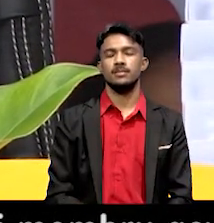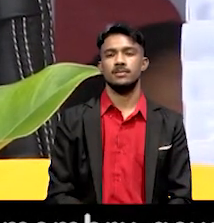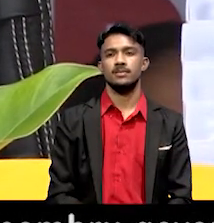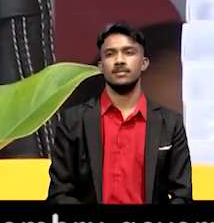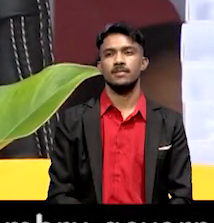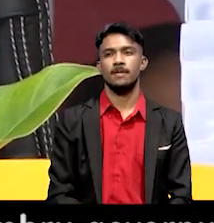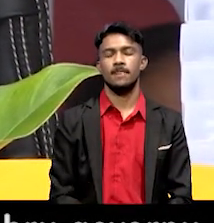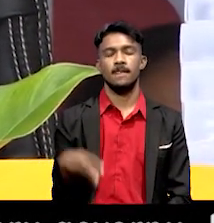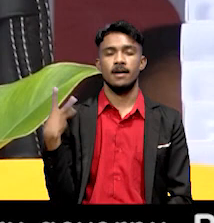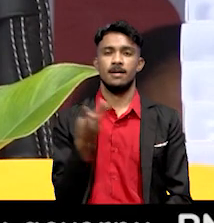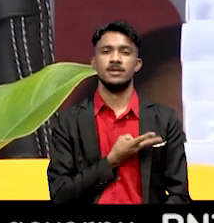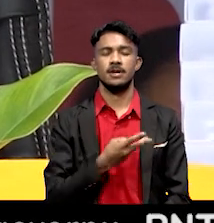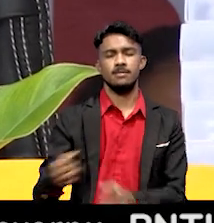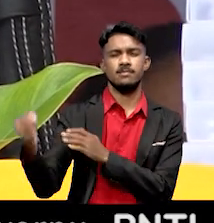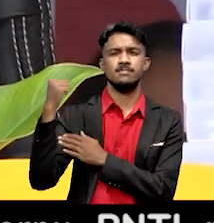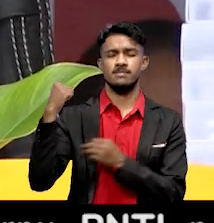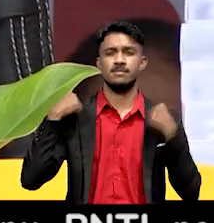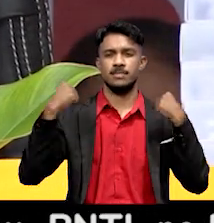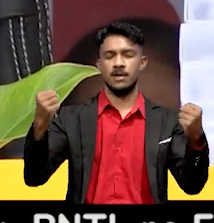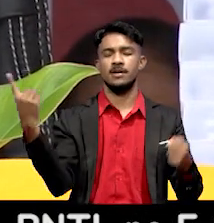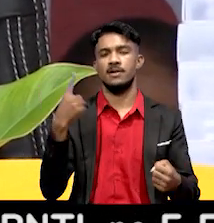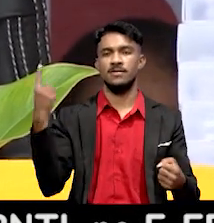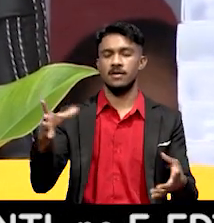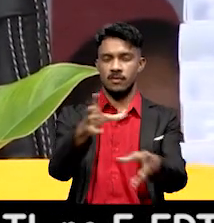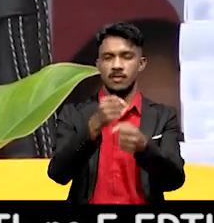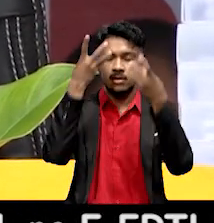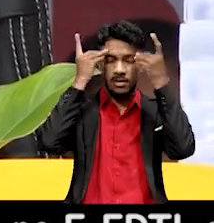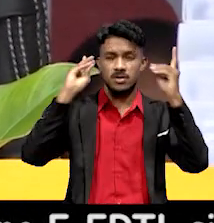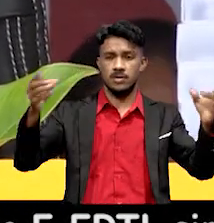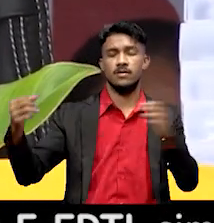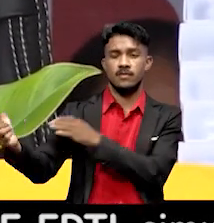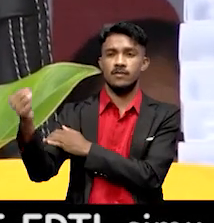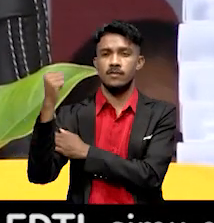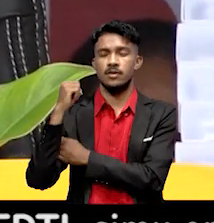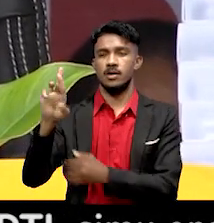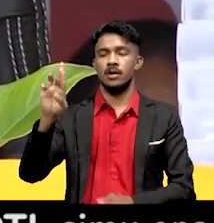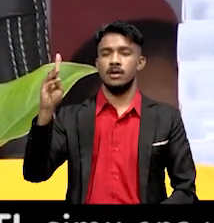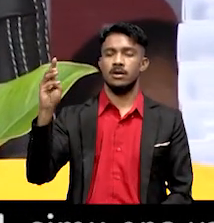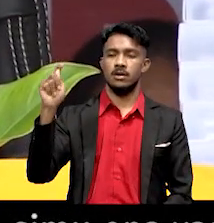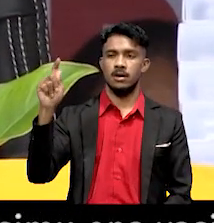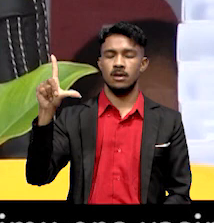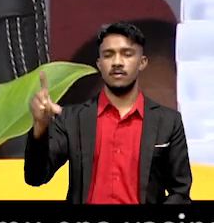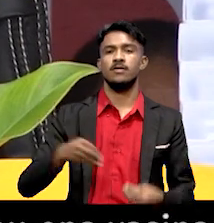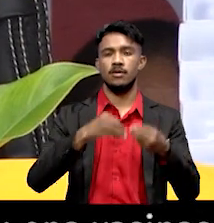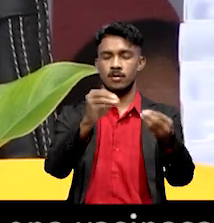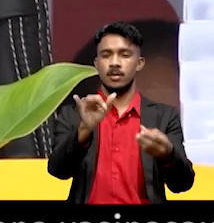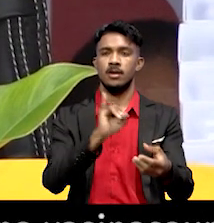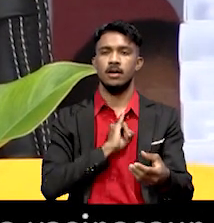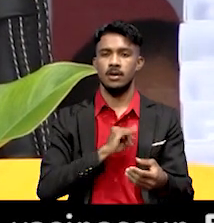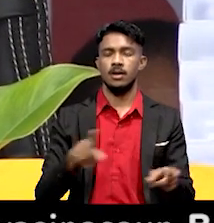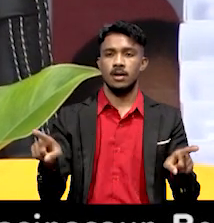Ao sei brani na fatin ni foti decisão, hokbit ni be constituição RDTL fo mai hau, no dar presidente da